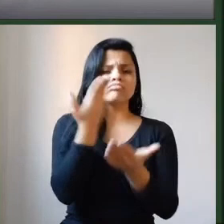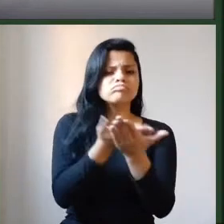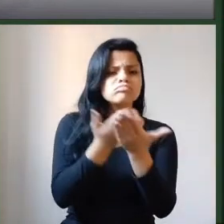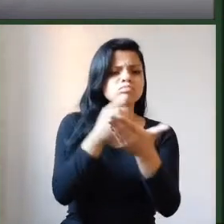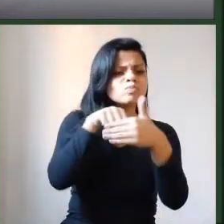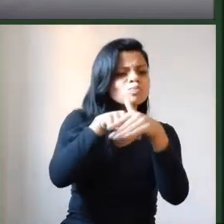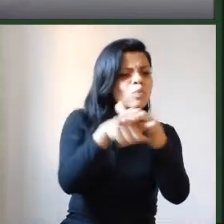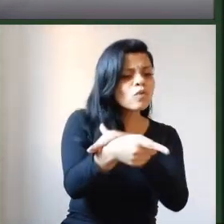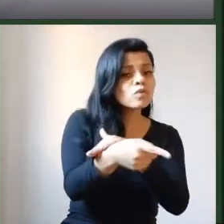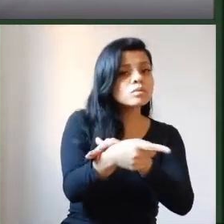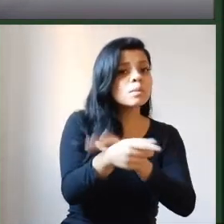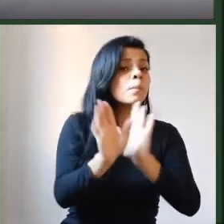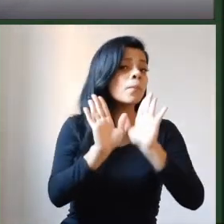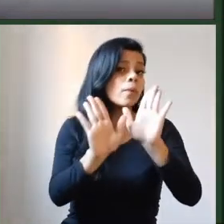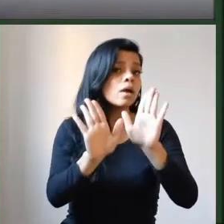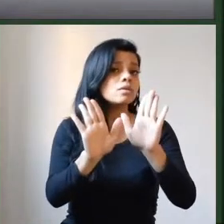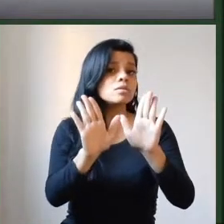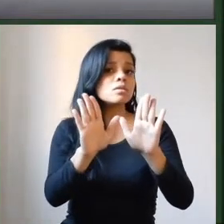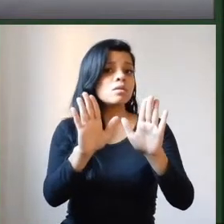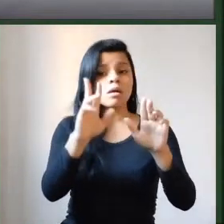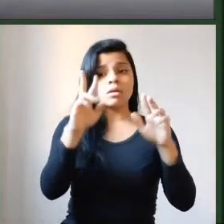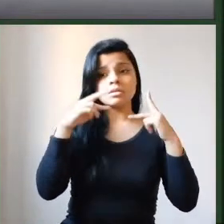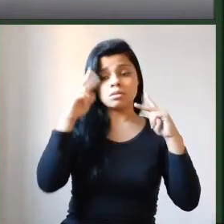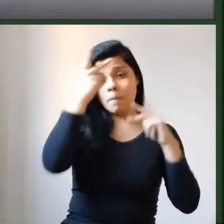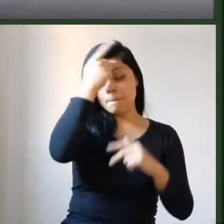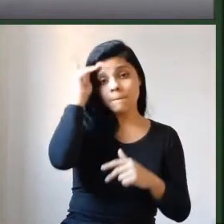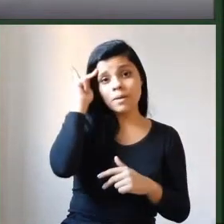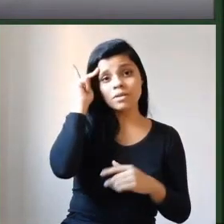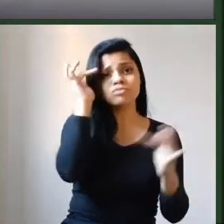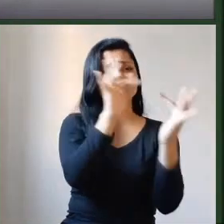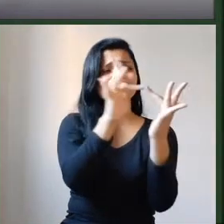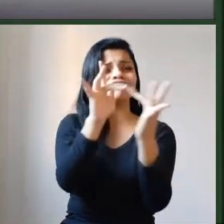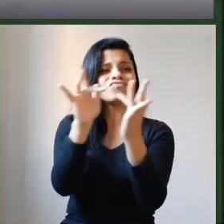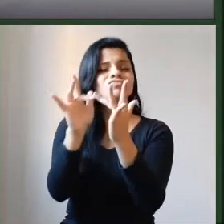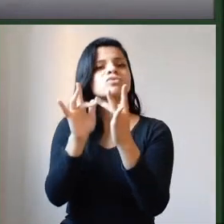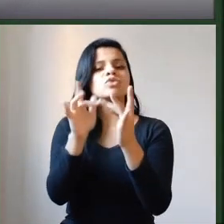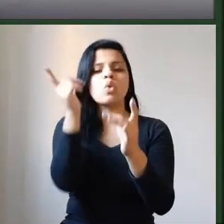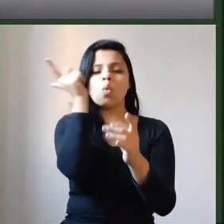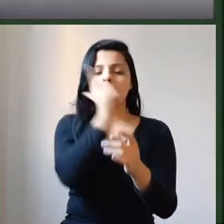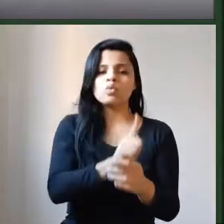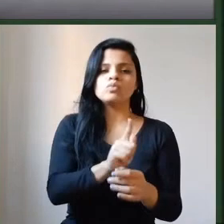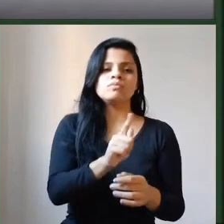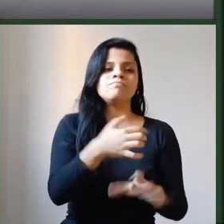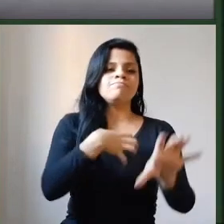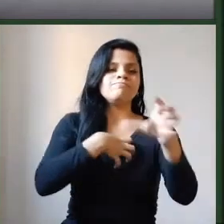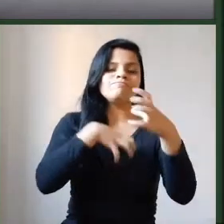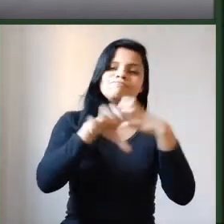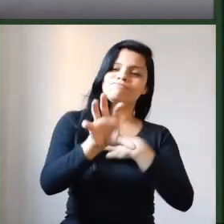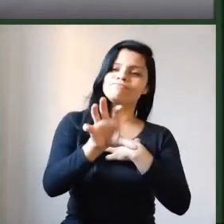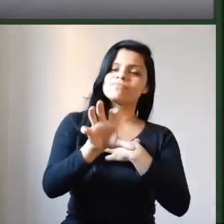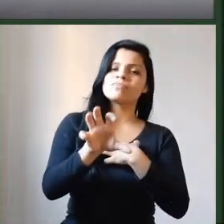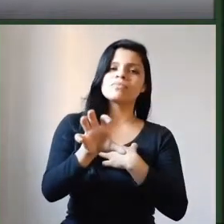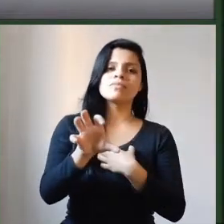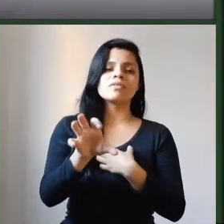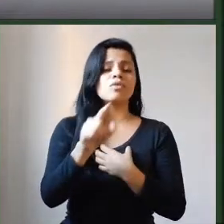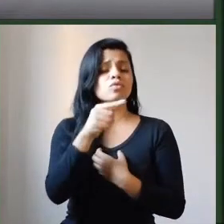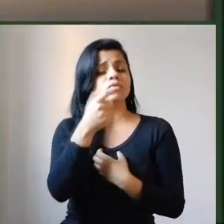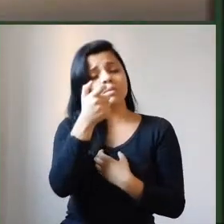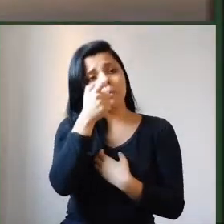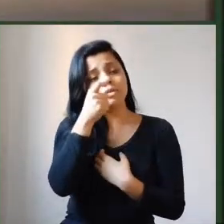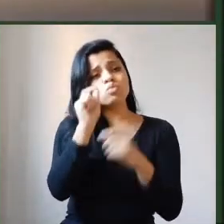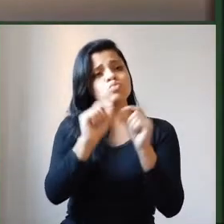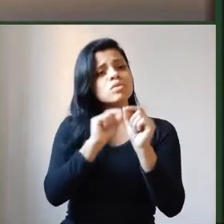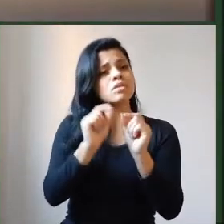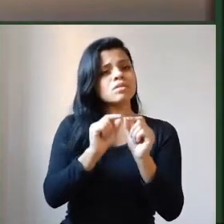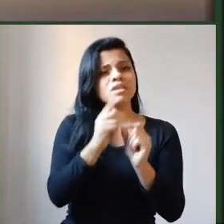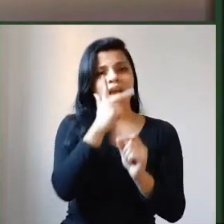de resiliência, mais empatia? Como que você vê tudo isso e o que você acha que você leva dessa experiência?